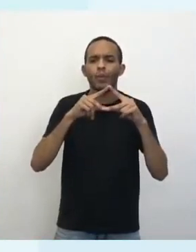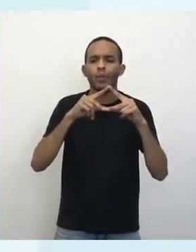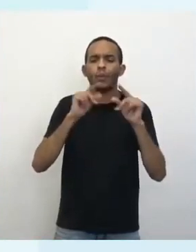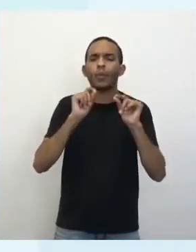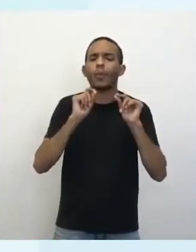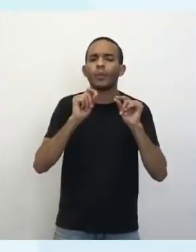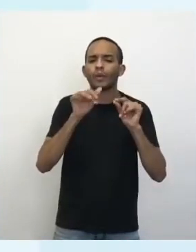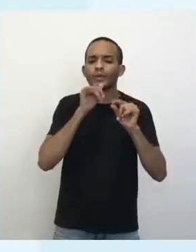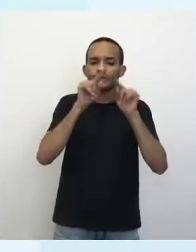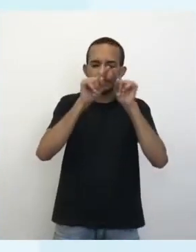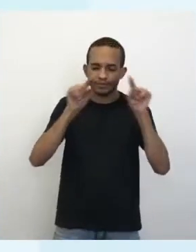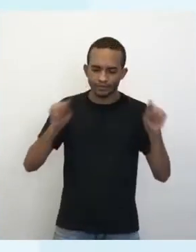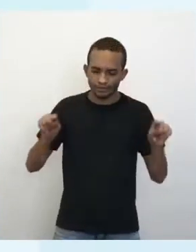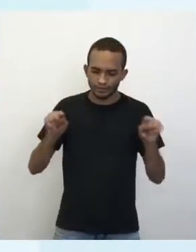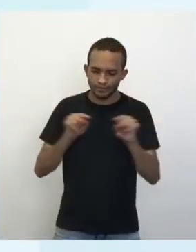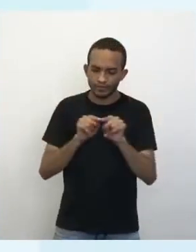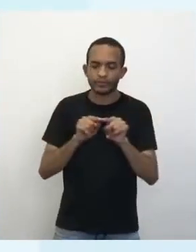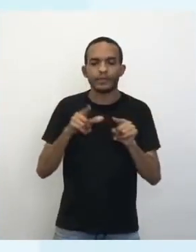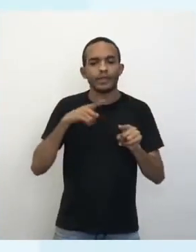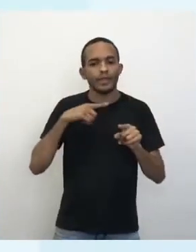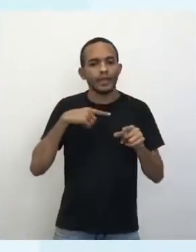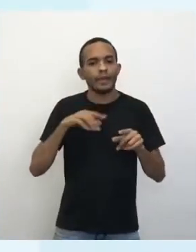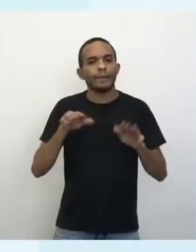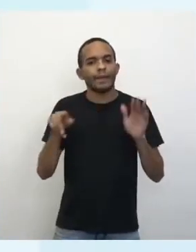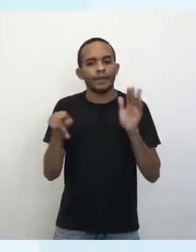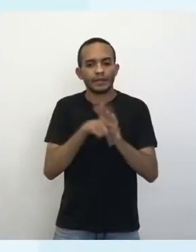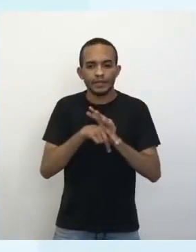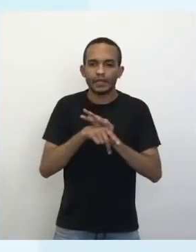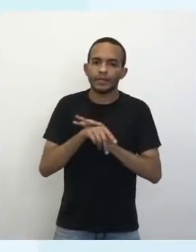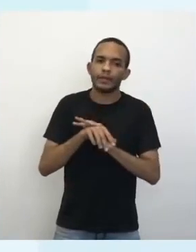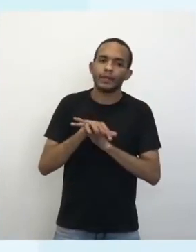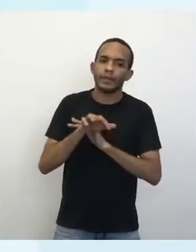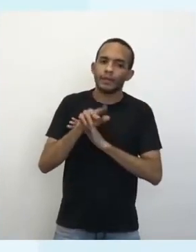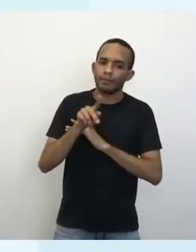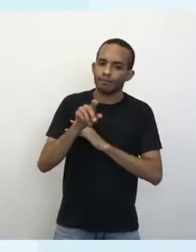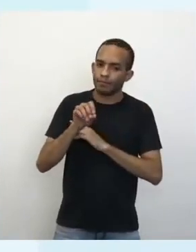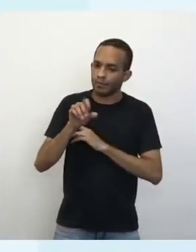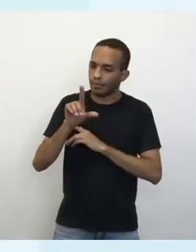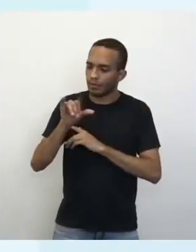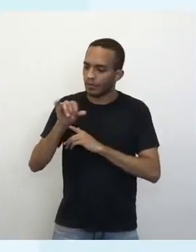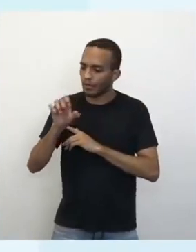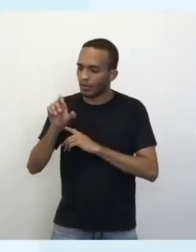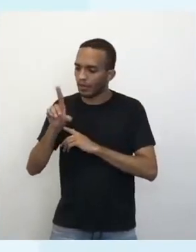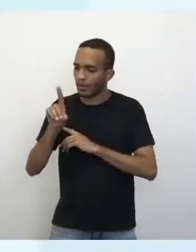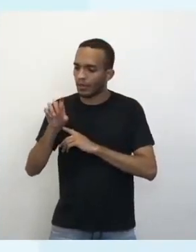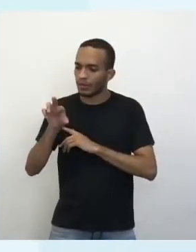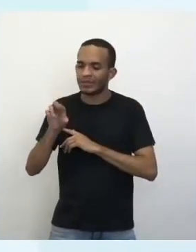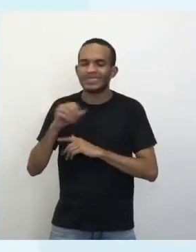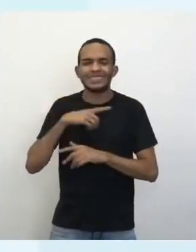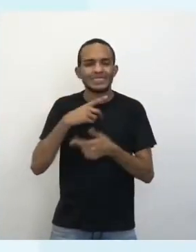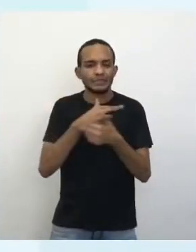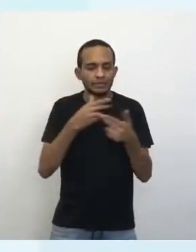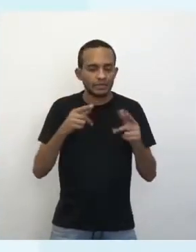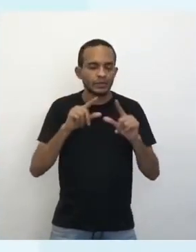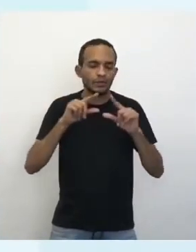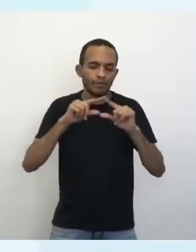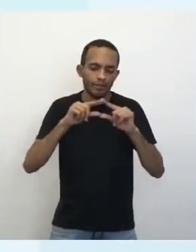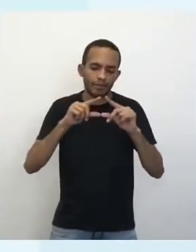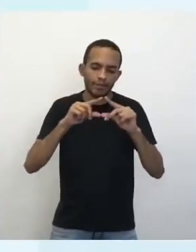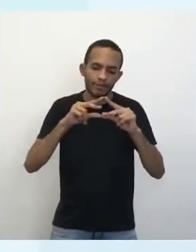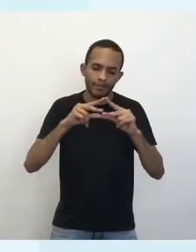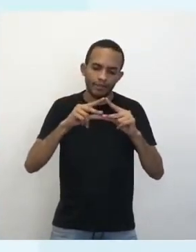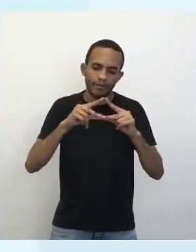figura em 3 dimensões, é da família dos poliedros, muitos lados. Ela tem